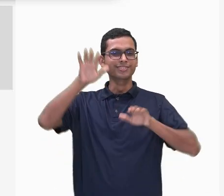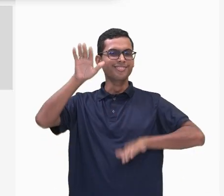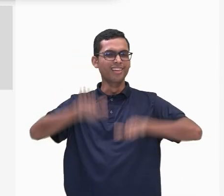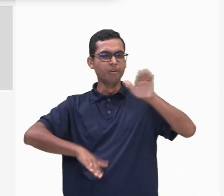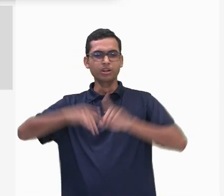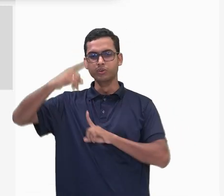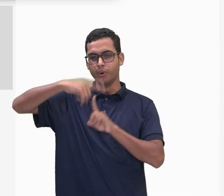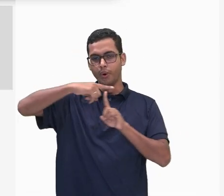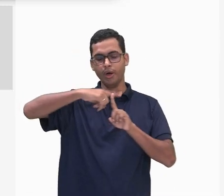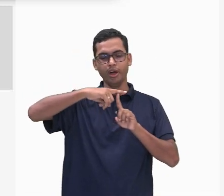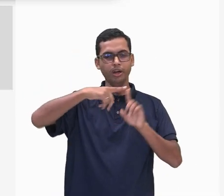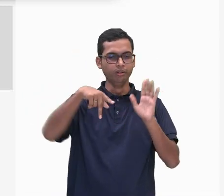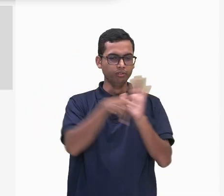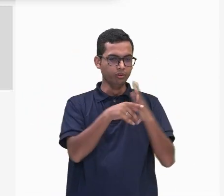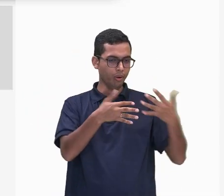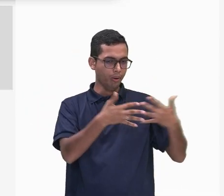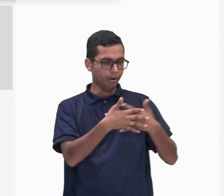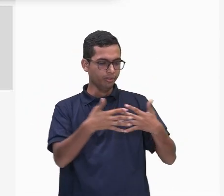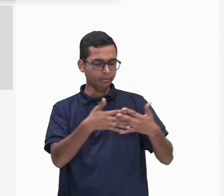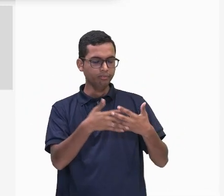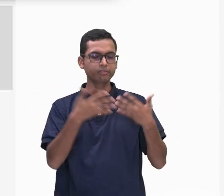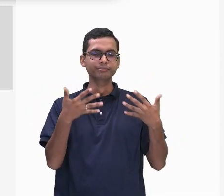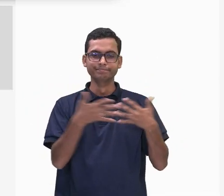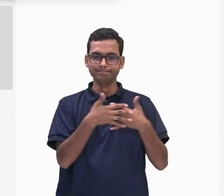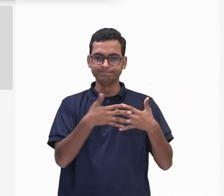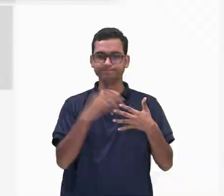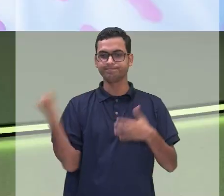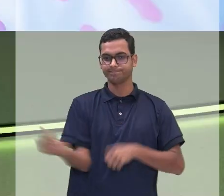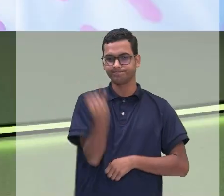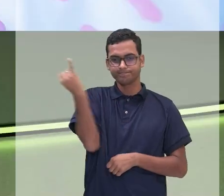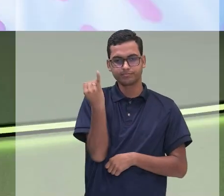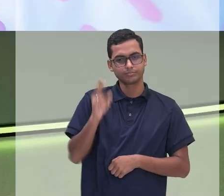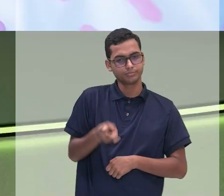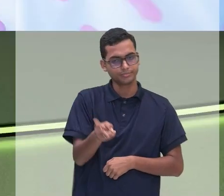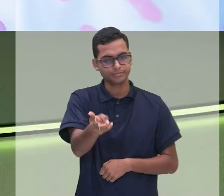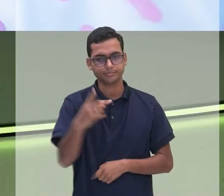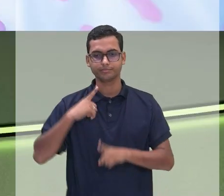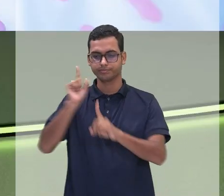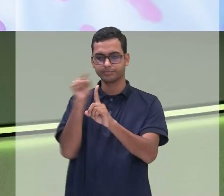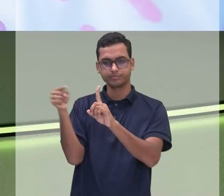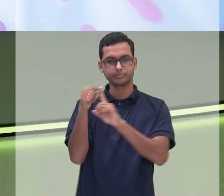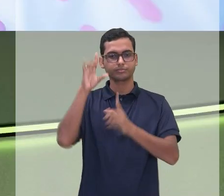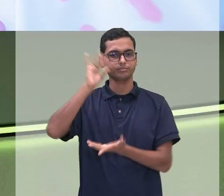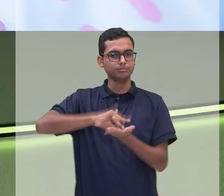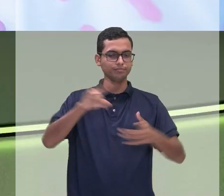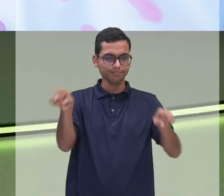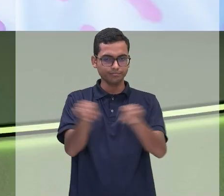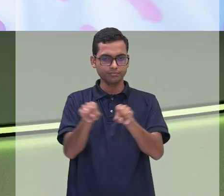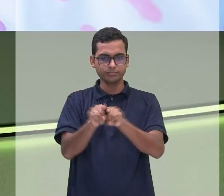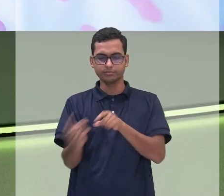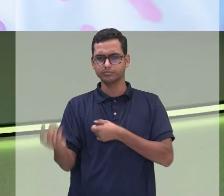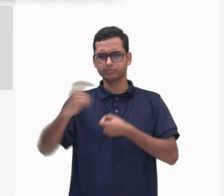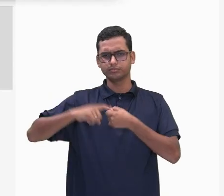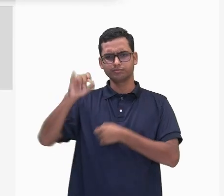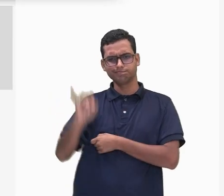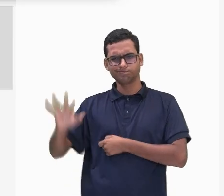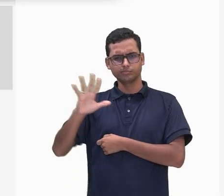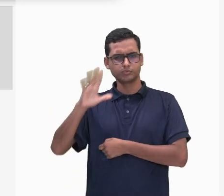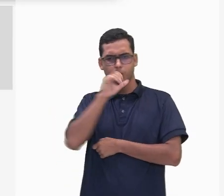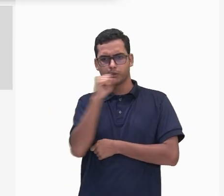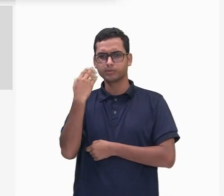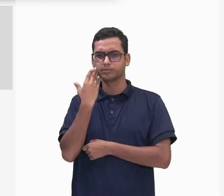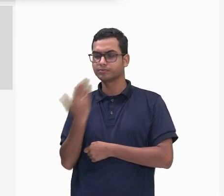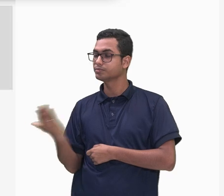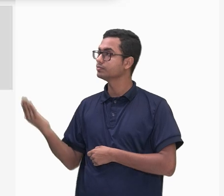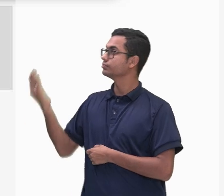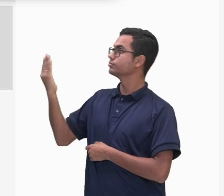tecido. Né? Então, os tecidos têm uma importante função. Né? A gente vai voltar lá na imagem rapidinho, só para a gente